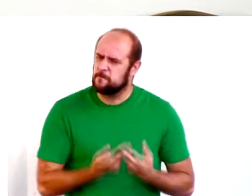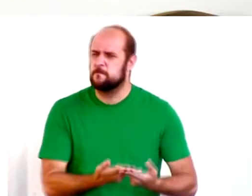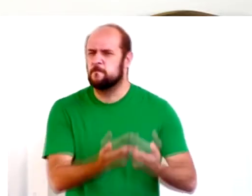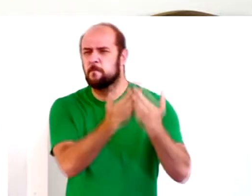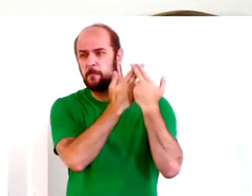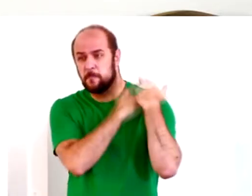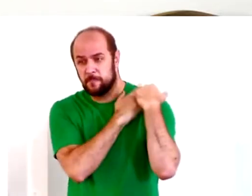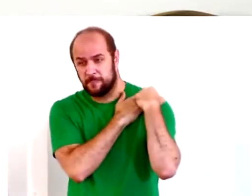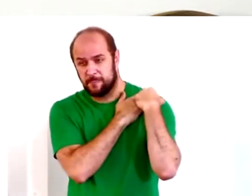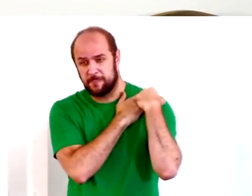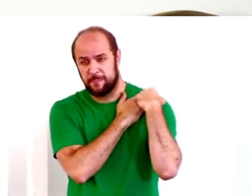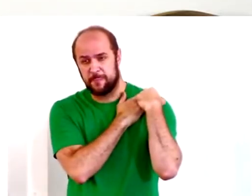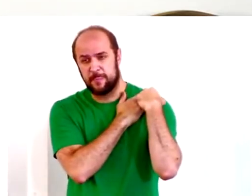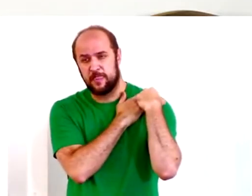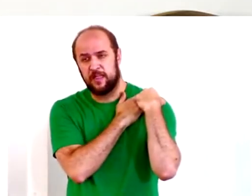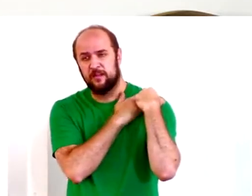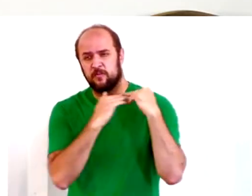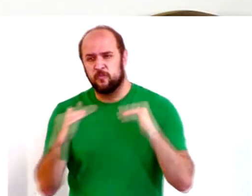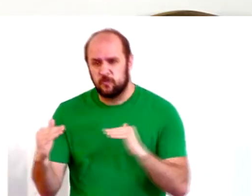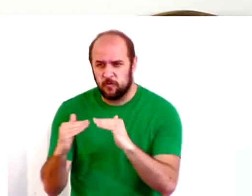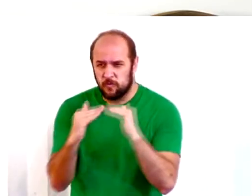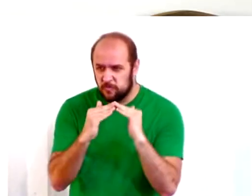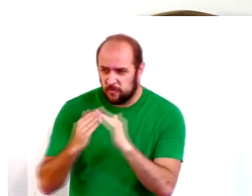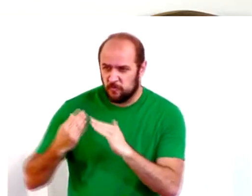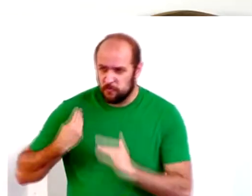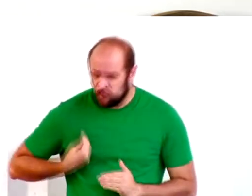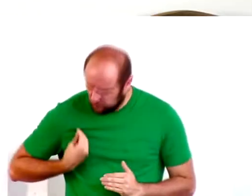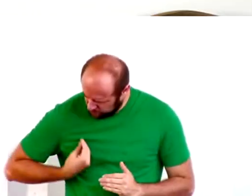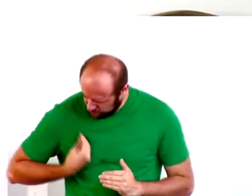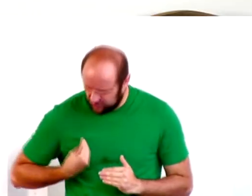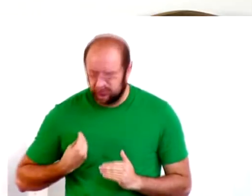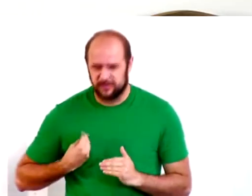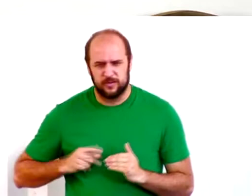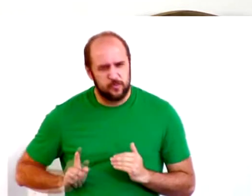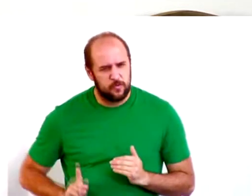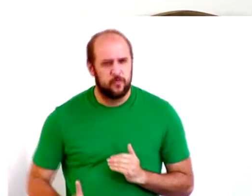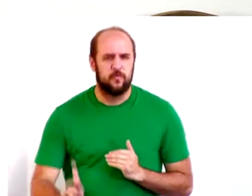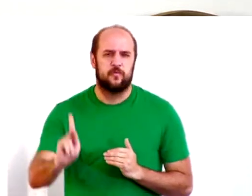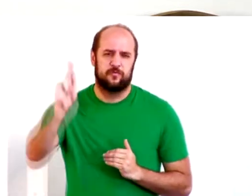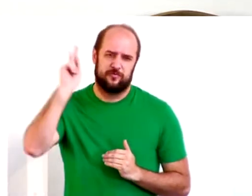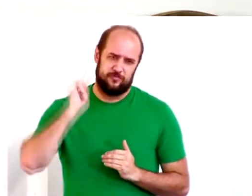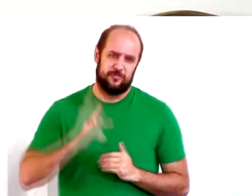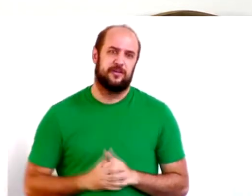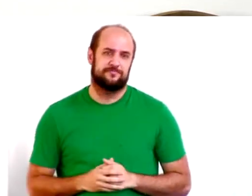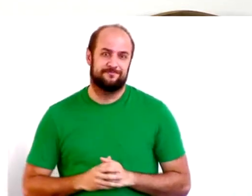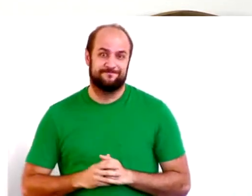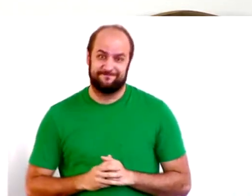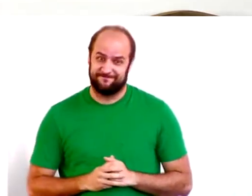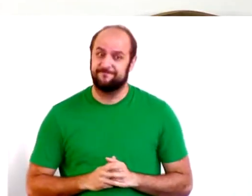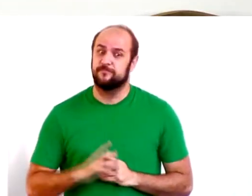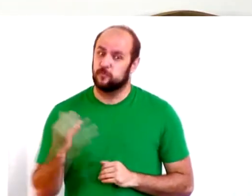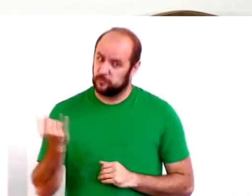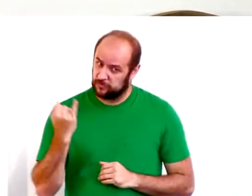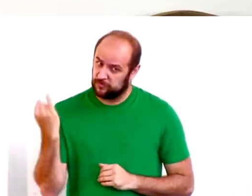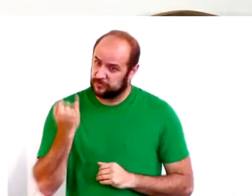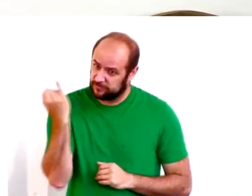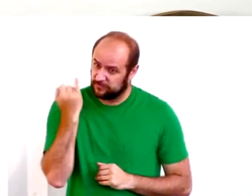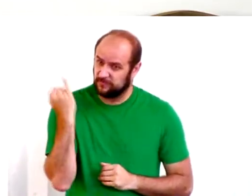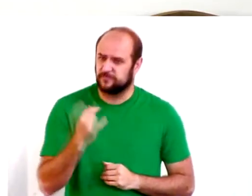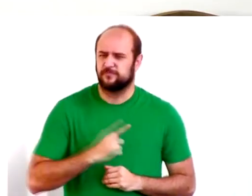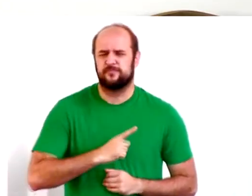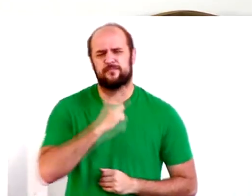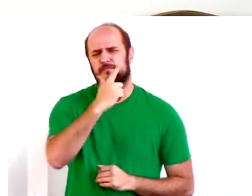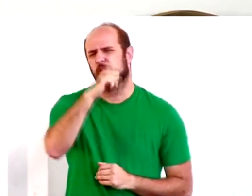seu voto, o seu acordo de vida com Deus continua. Veja a importância disso. Nós temos muitos outros